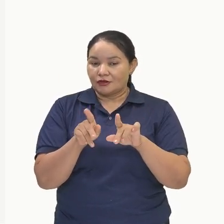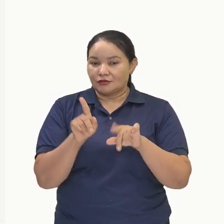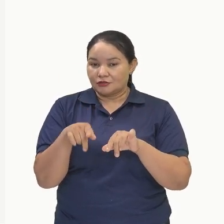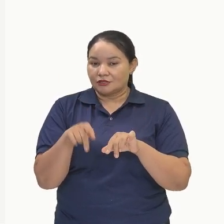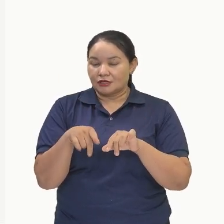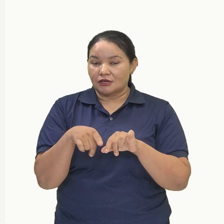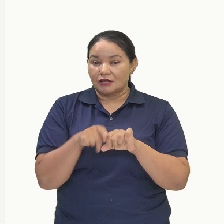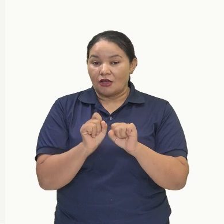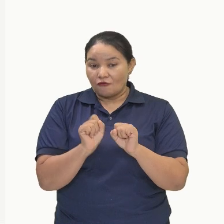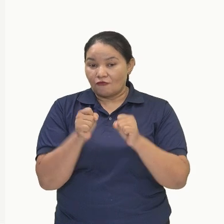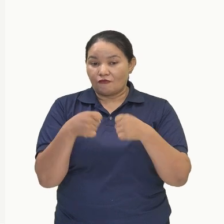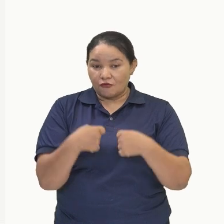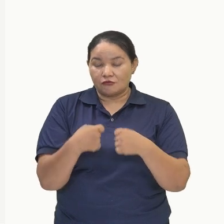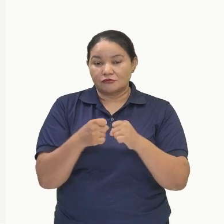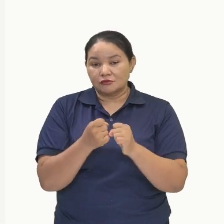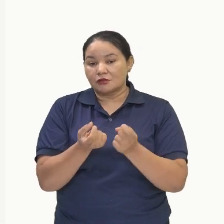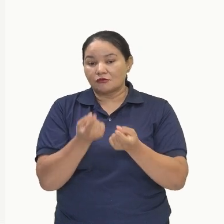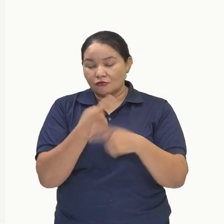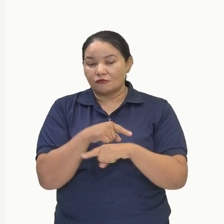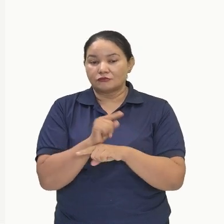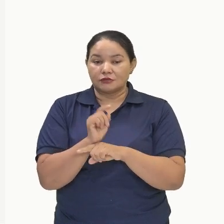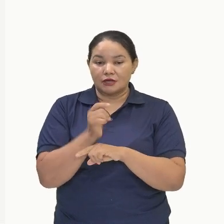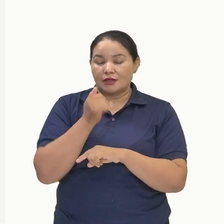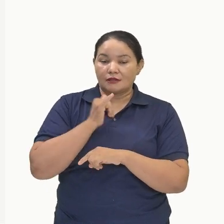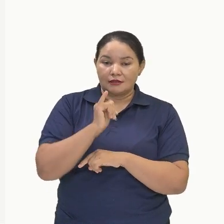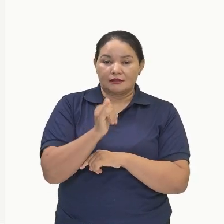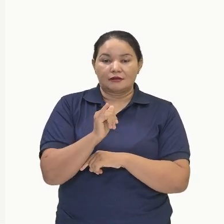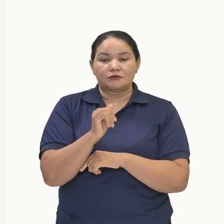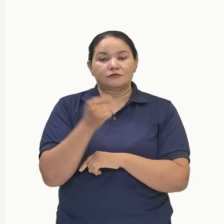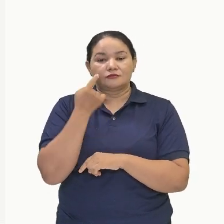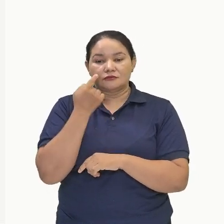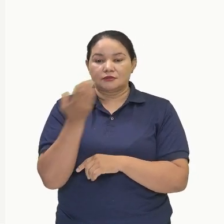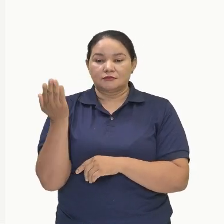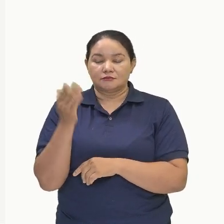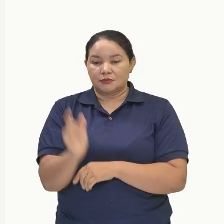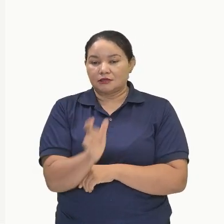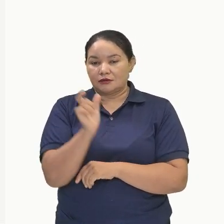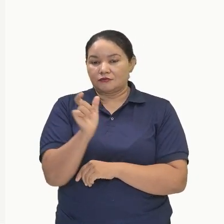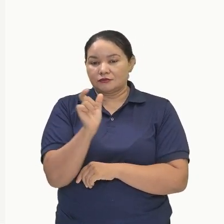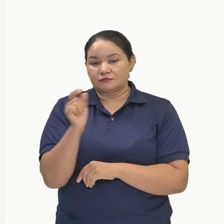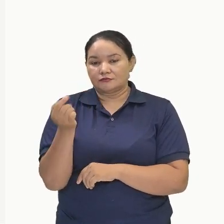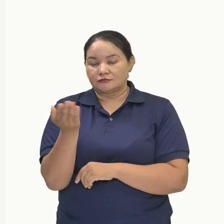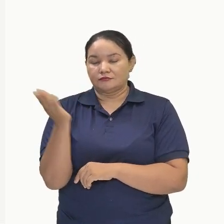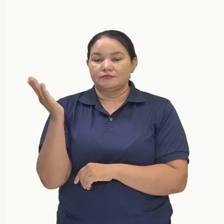força contra-eletromotriz. É aqui, ó, o epsilon é a força